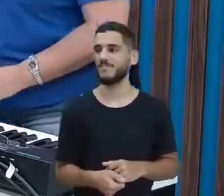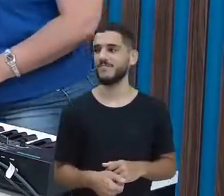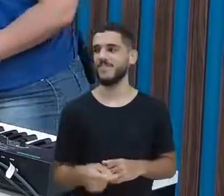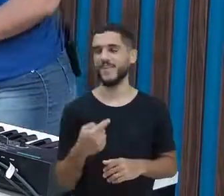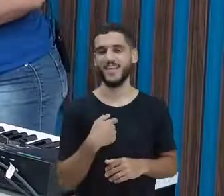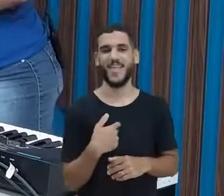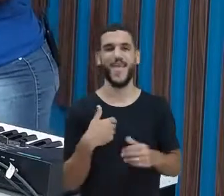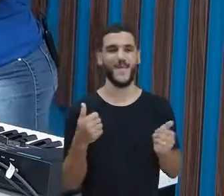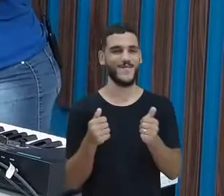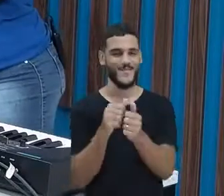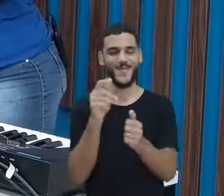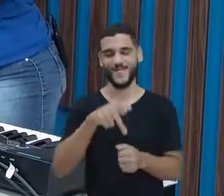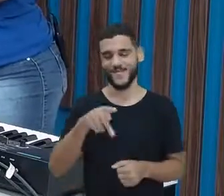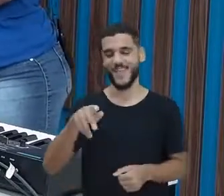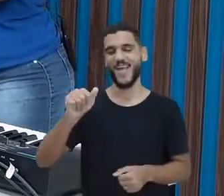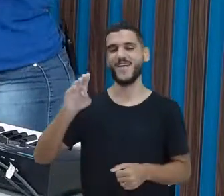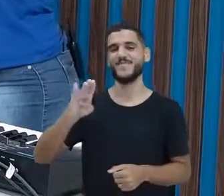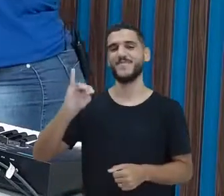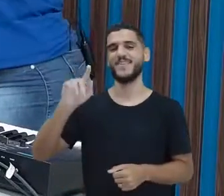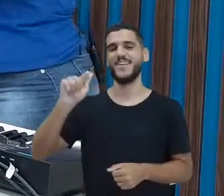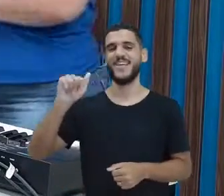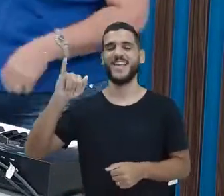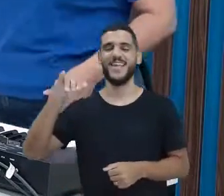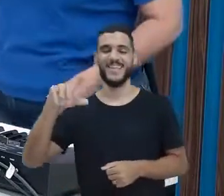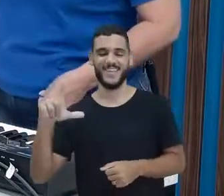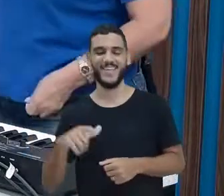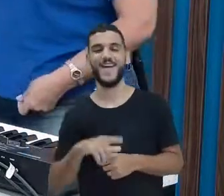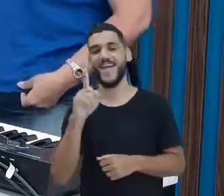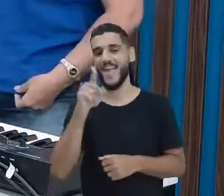uma professora. Olha aí, a banda.